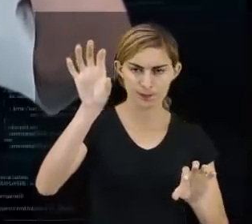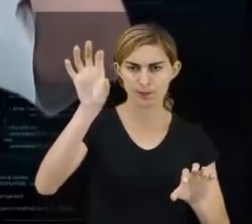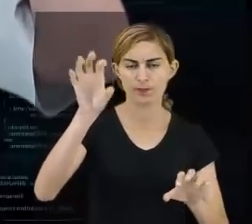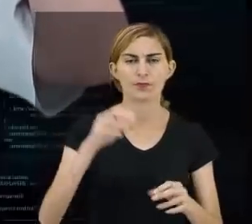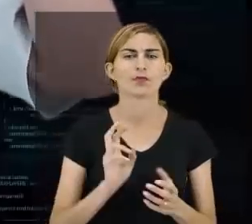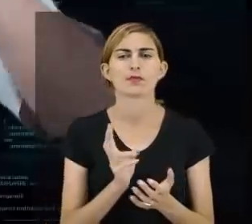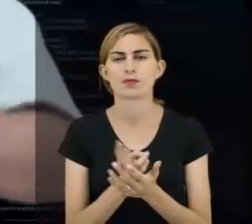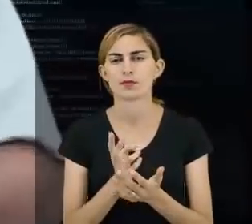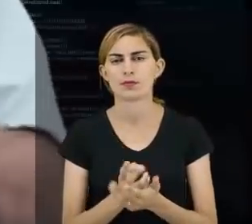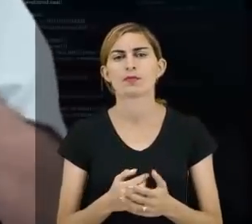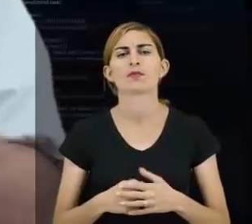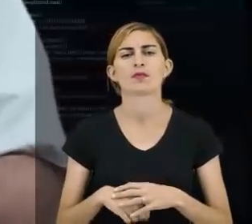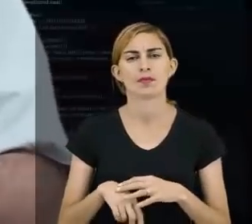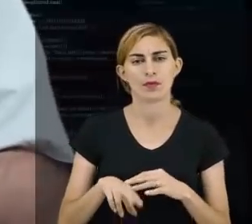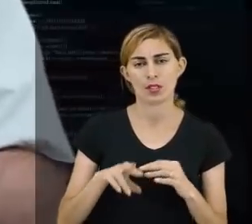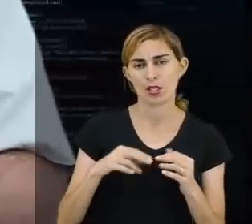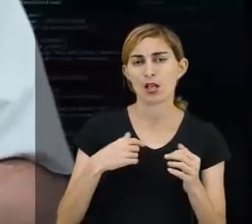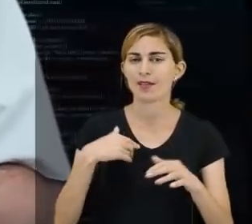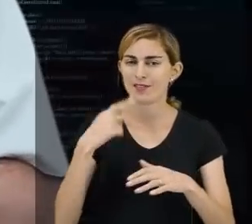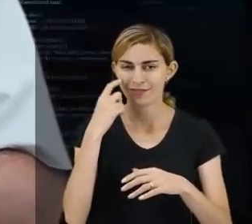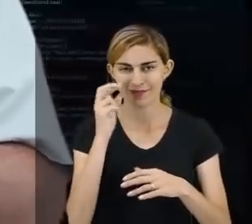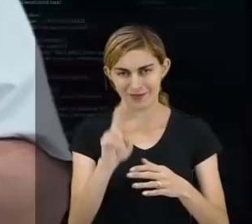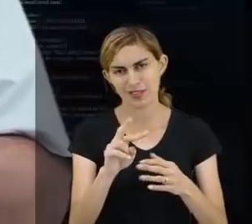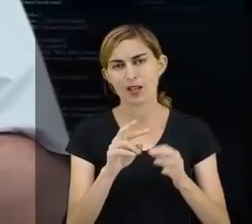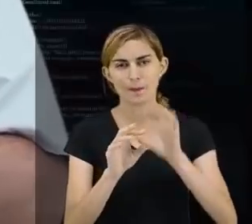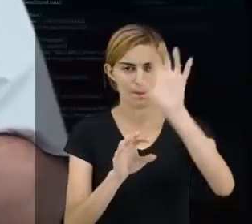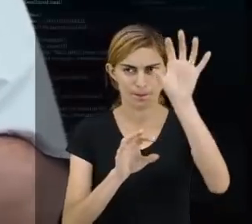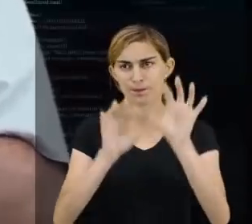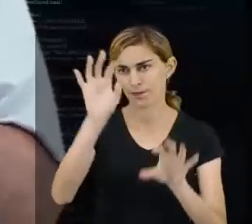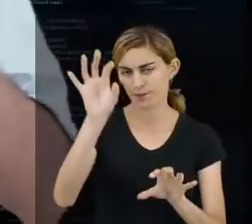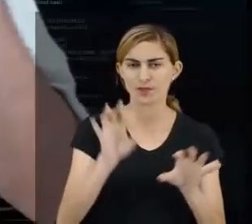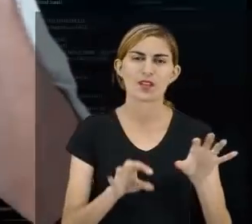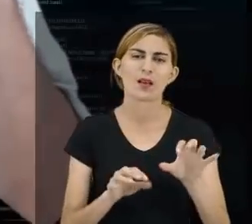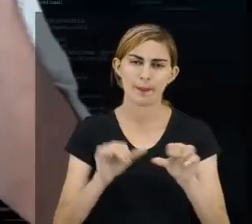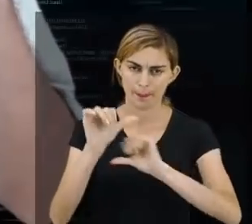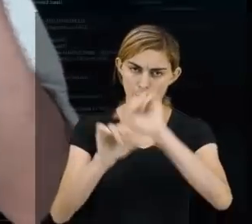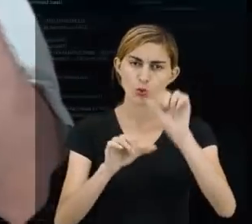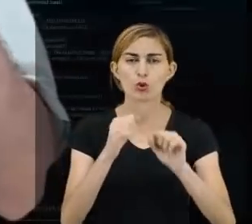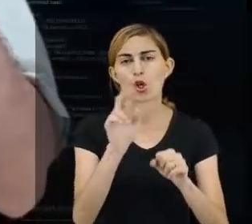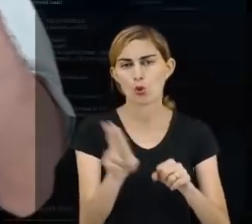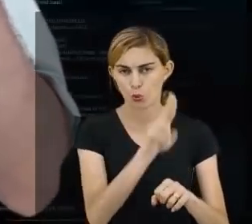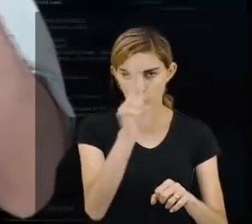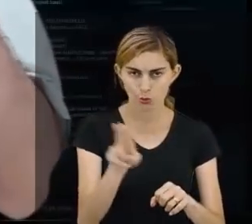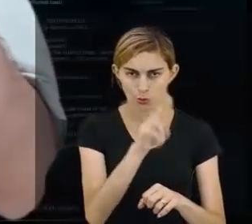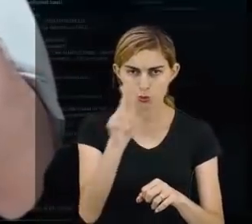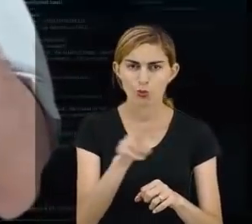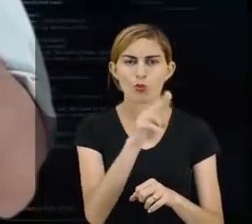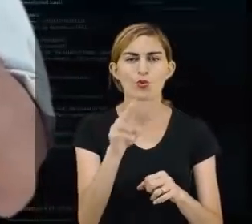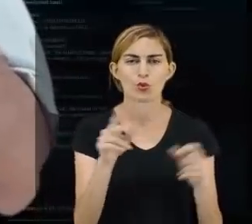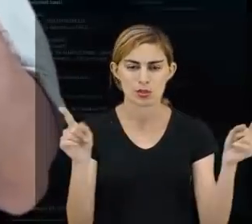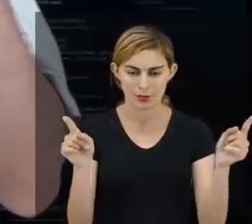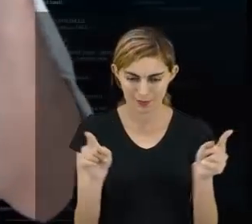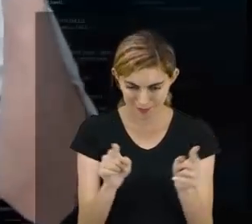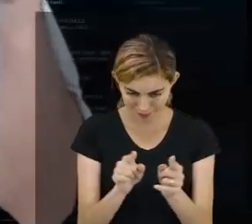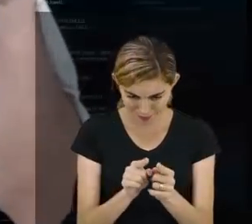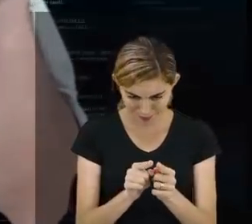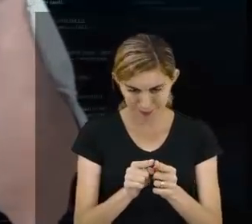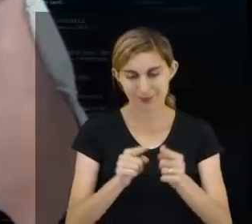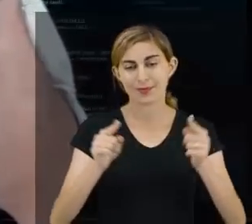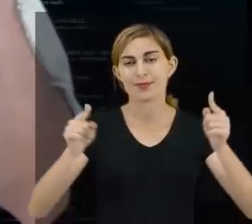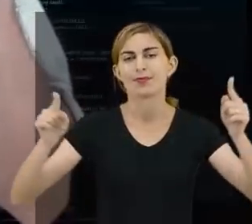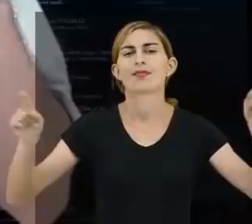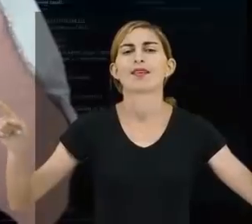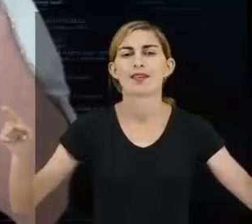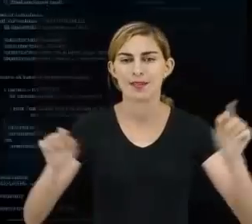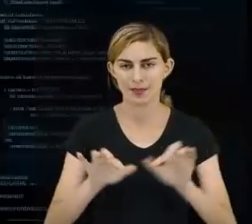da página. Então, veja que essas propriedades de posição, elas afetam quando você usa a diminuição e a